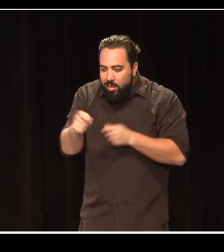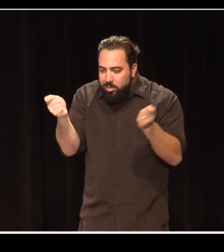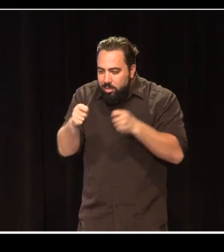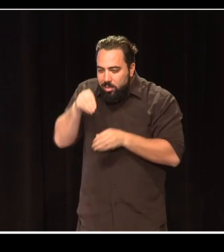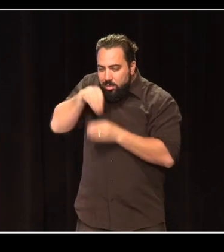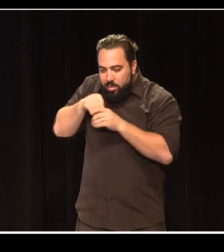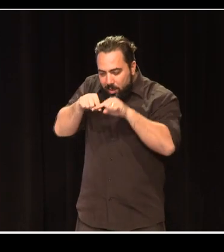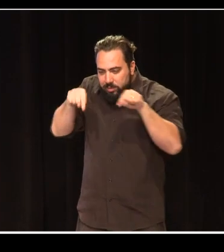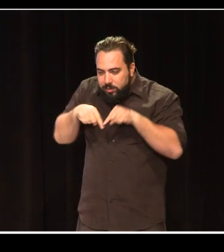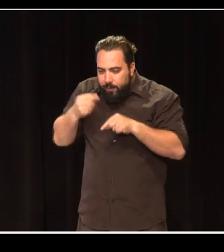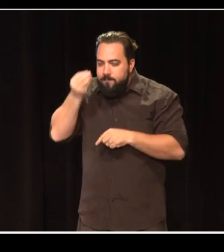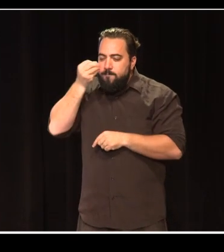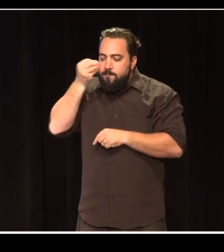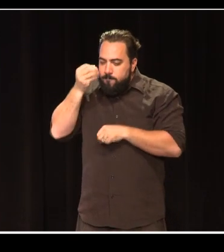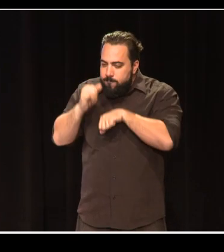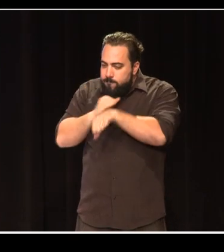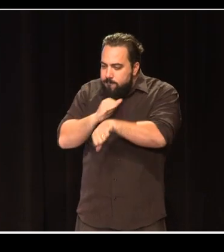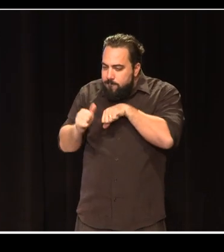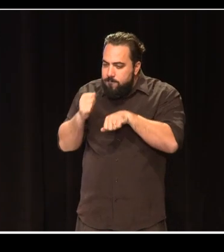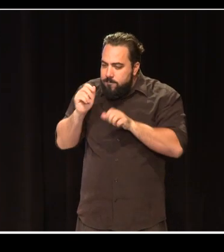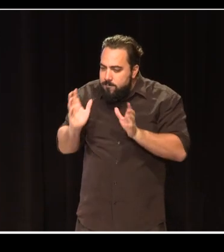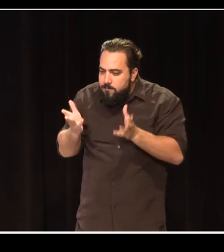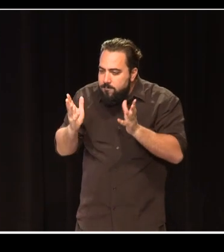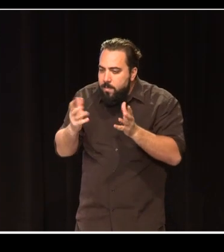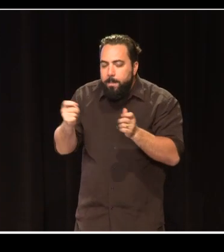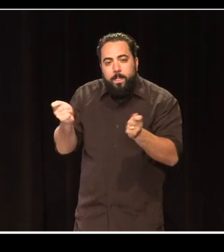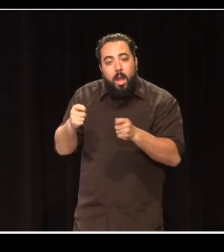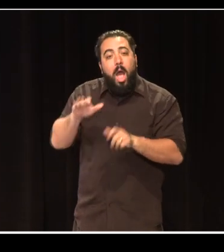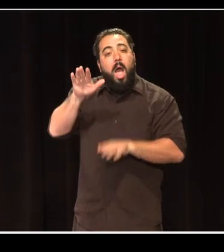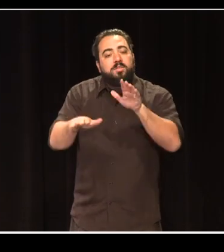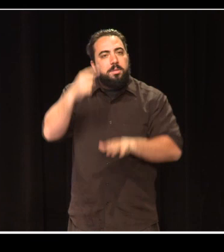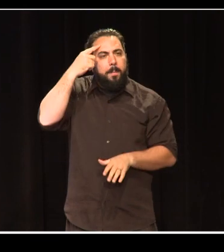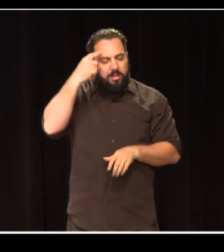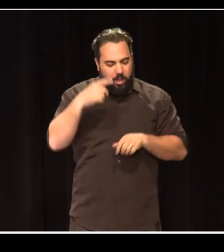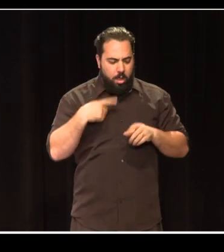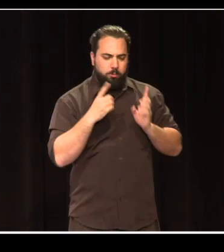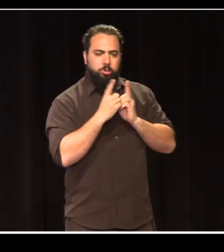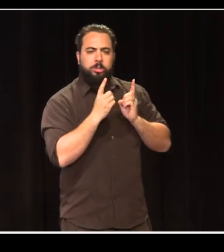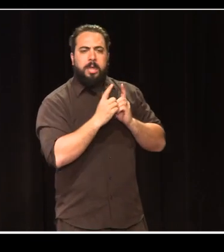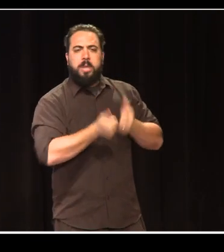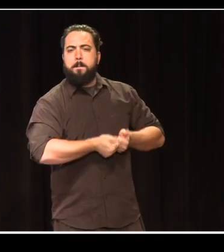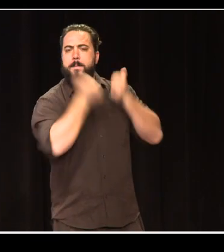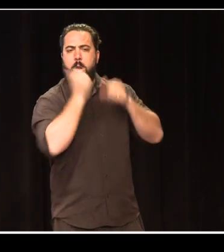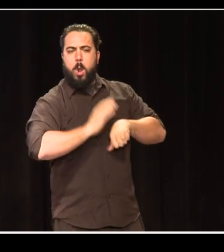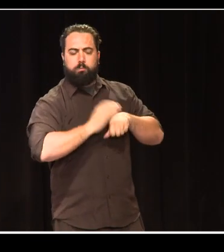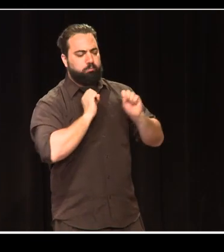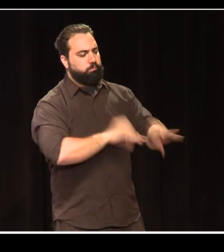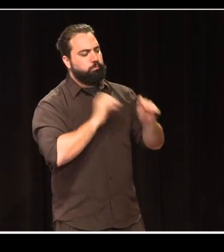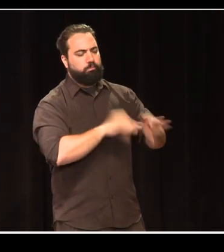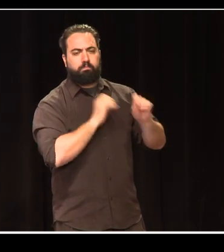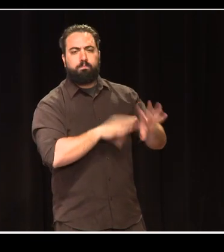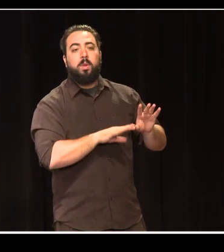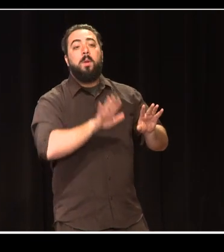de sala de aula. Ou seja, às vezes a gente está achando que uma estratégia didática é a melhor. E aí a gente vê como aquele aluno percebe e o que a